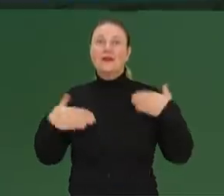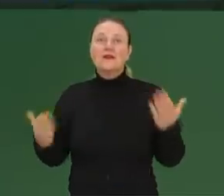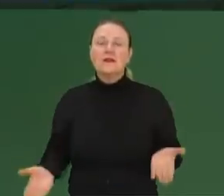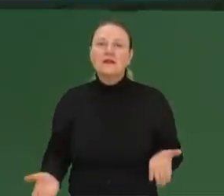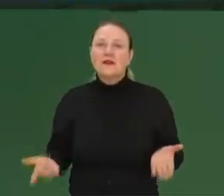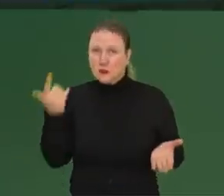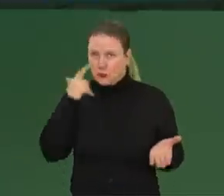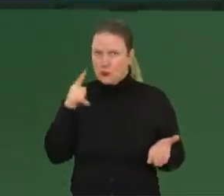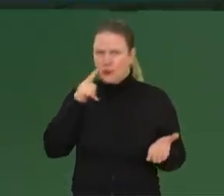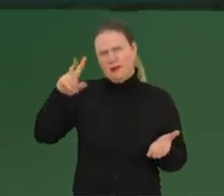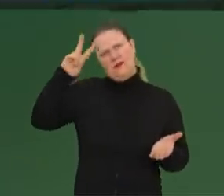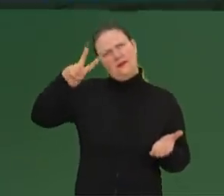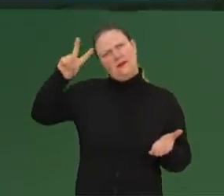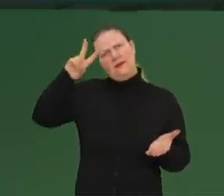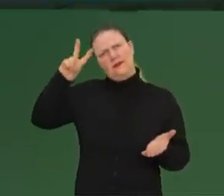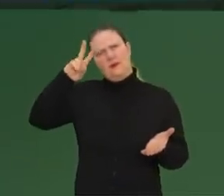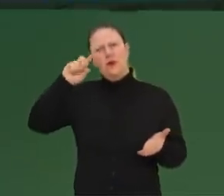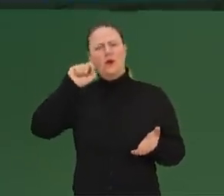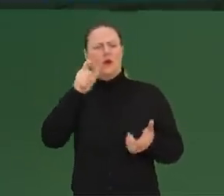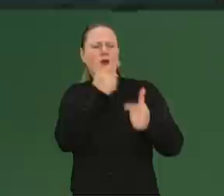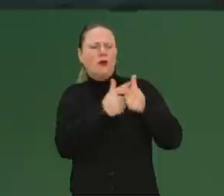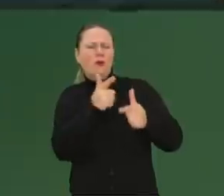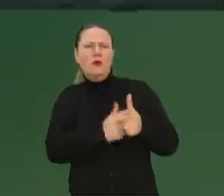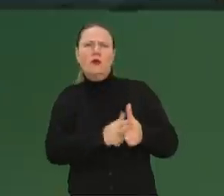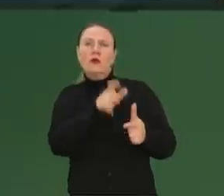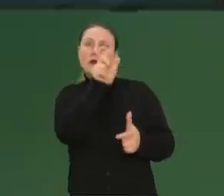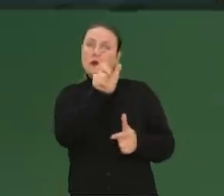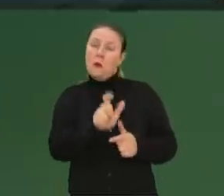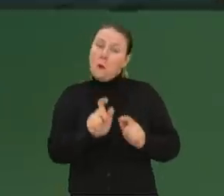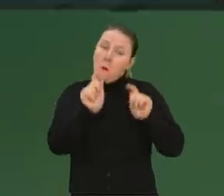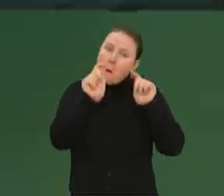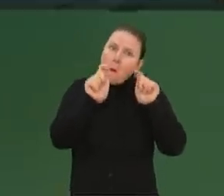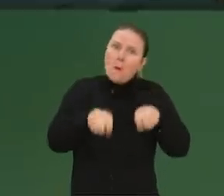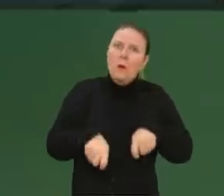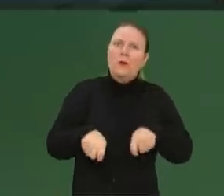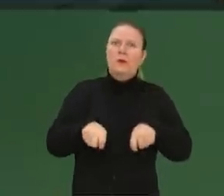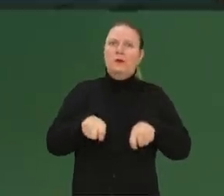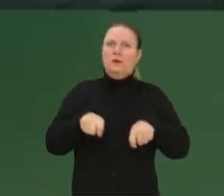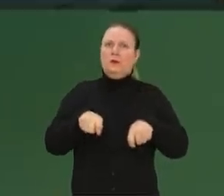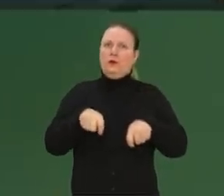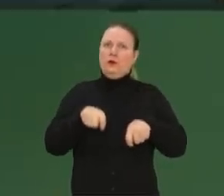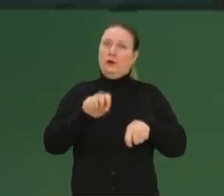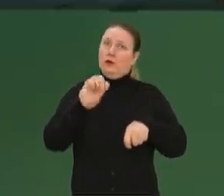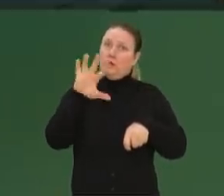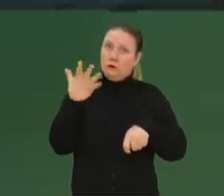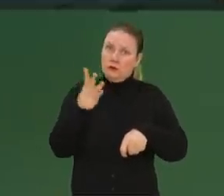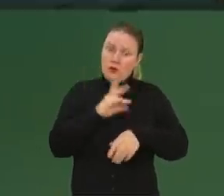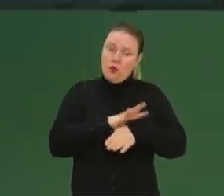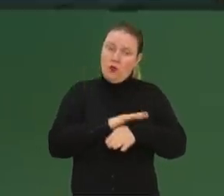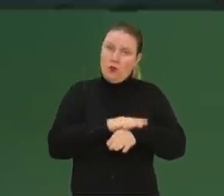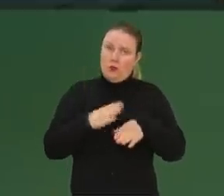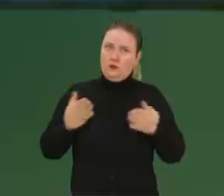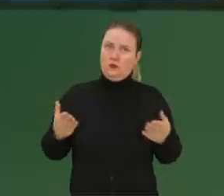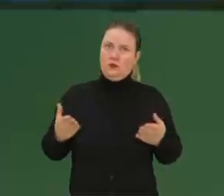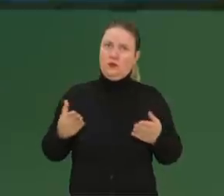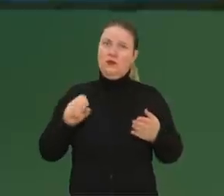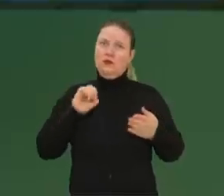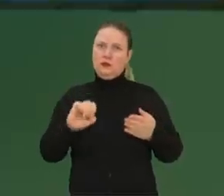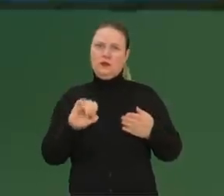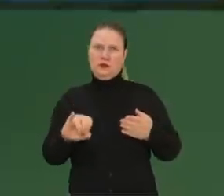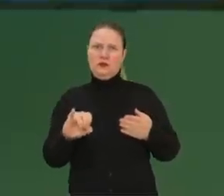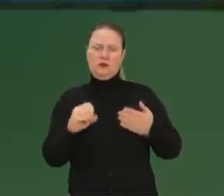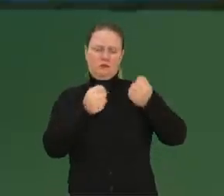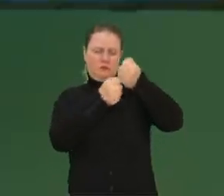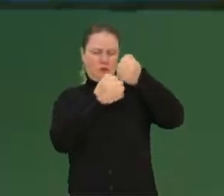então? Conseguiu lembrar qual é o problema que essa pessoa possivelmente tem? Então, se no hemograma dela constou que ela